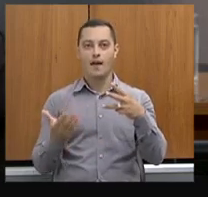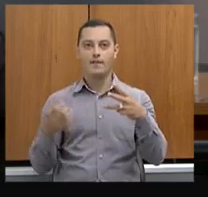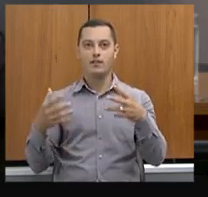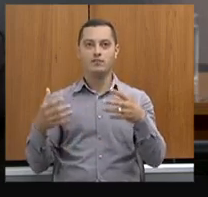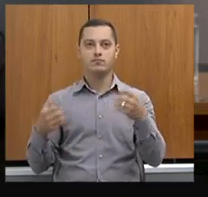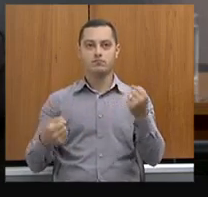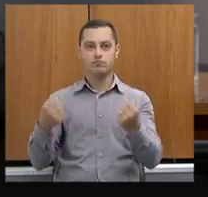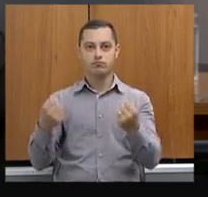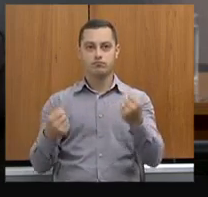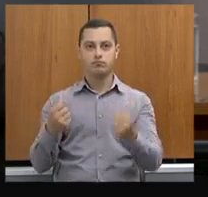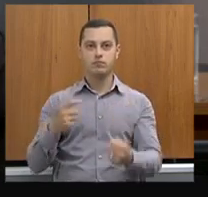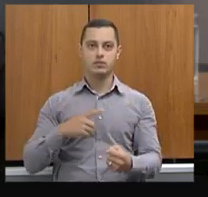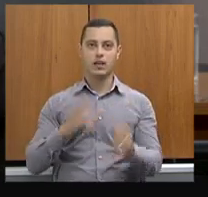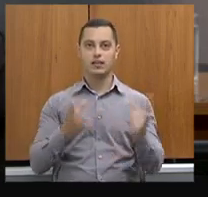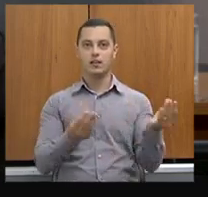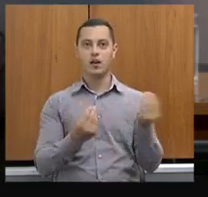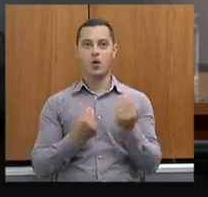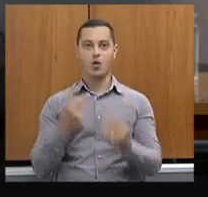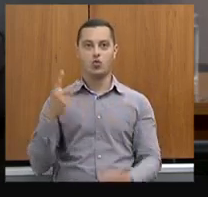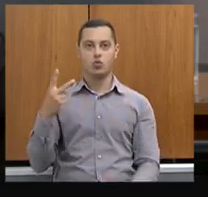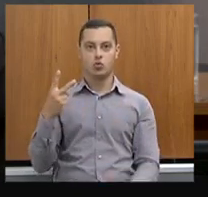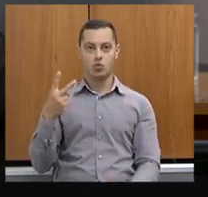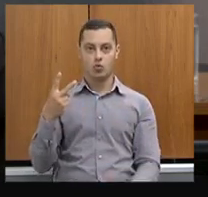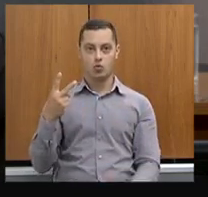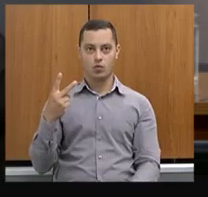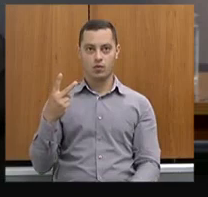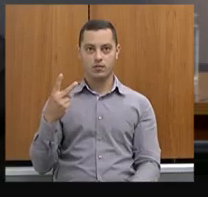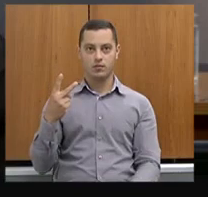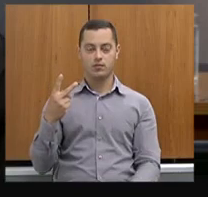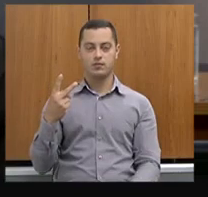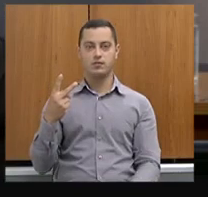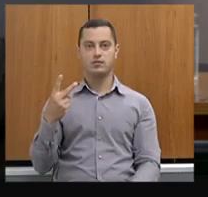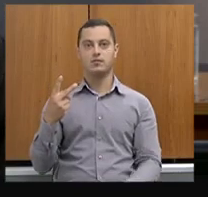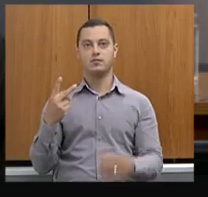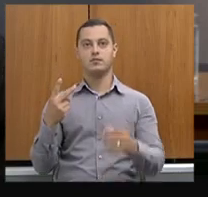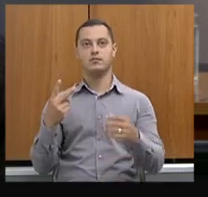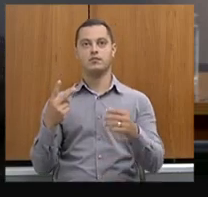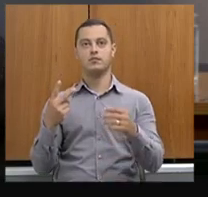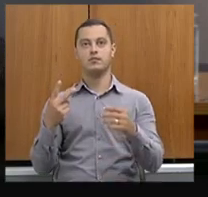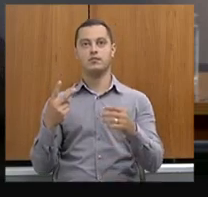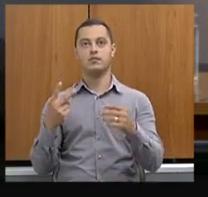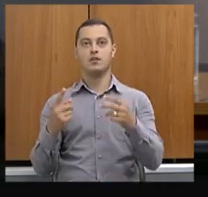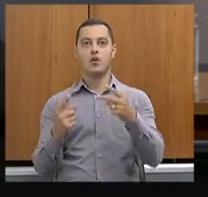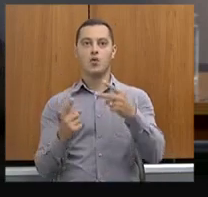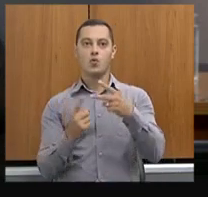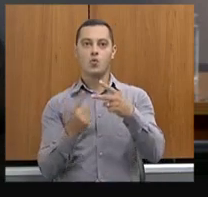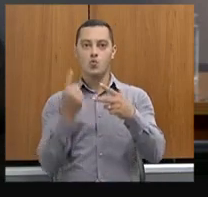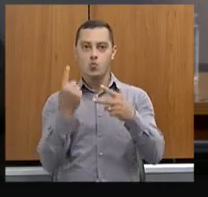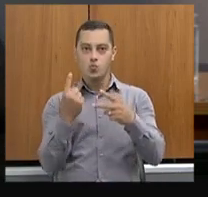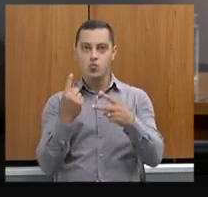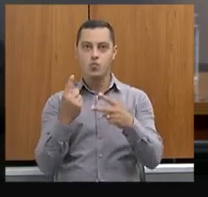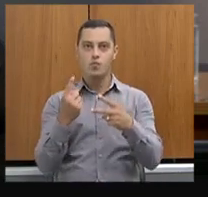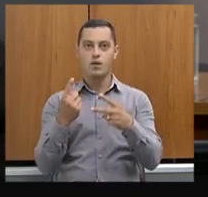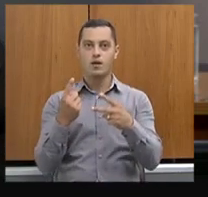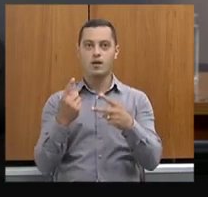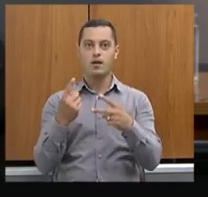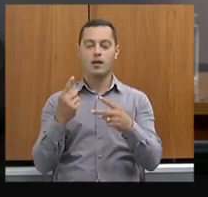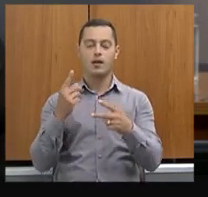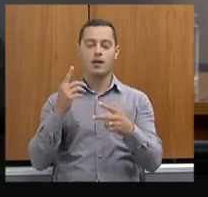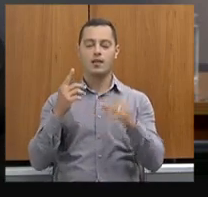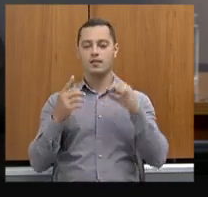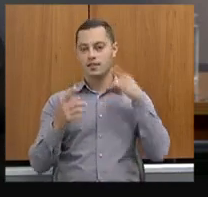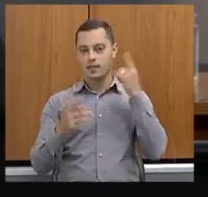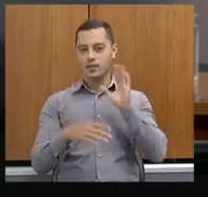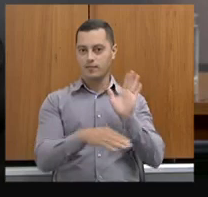Estadual duas viaturas e uma de emenda parlamentar Federal total de 1 Milhão 273 mil